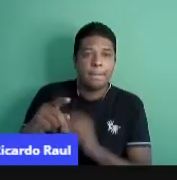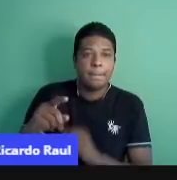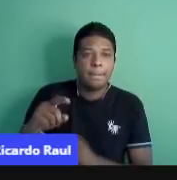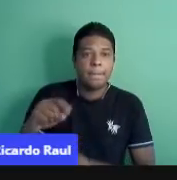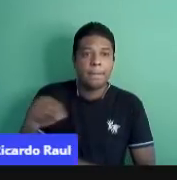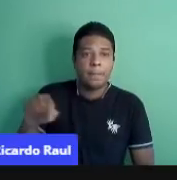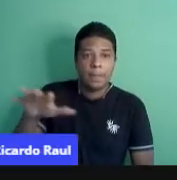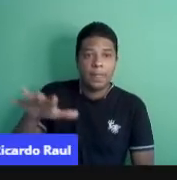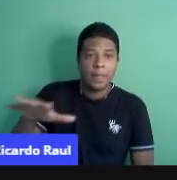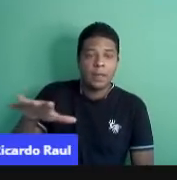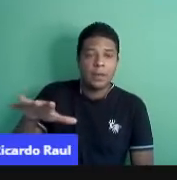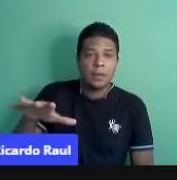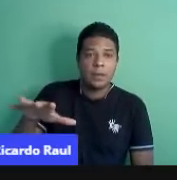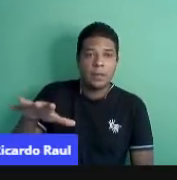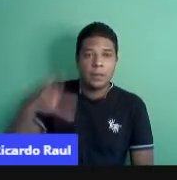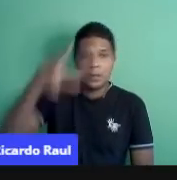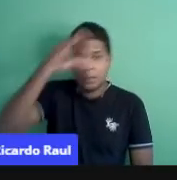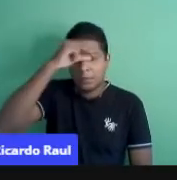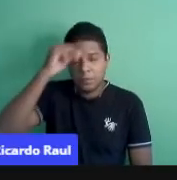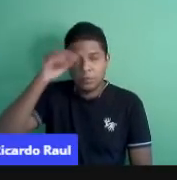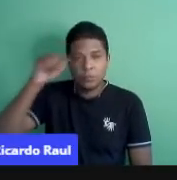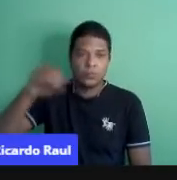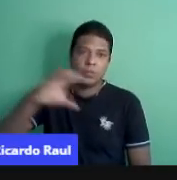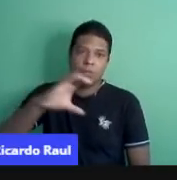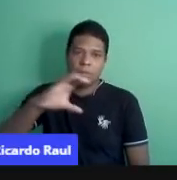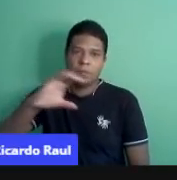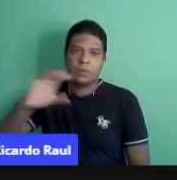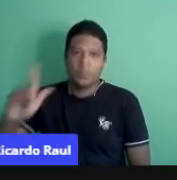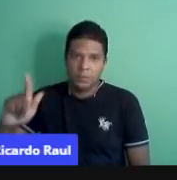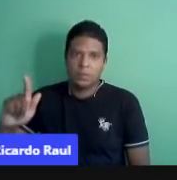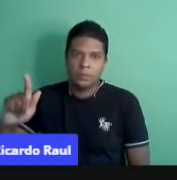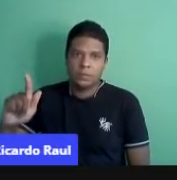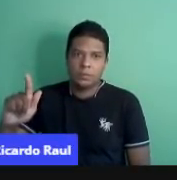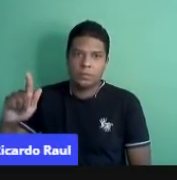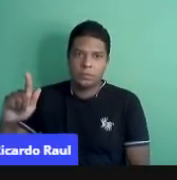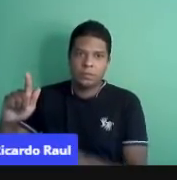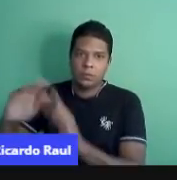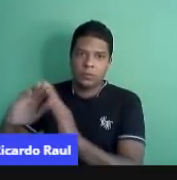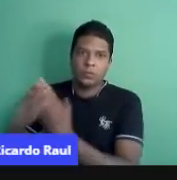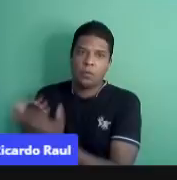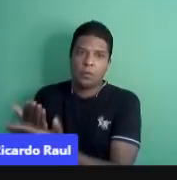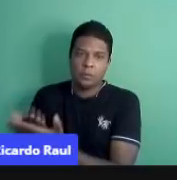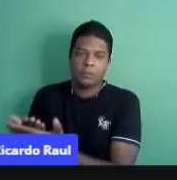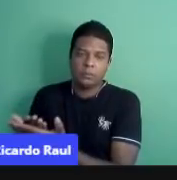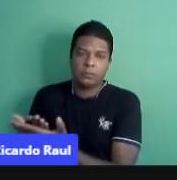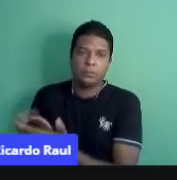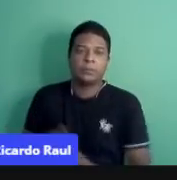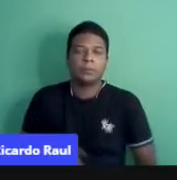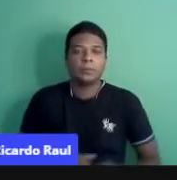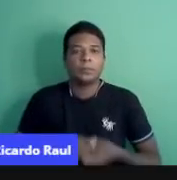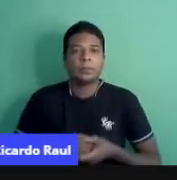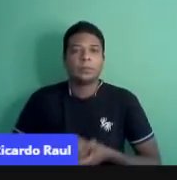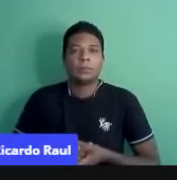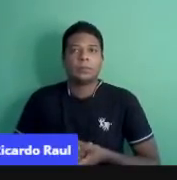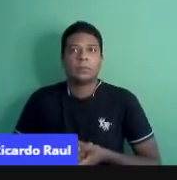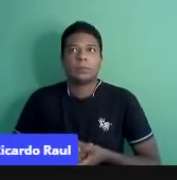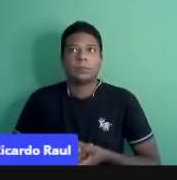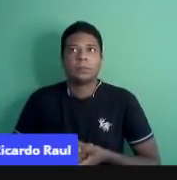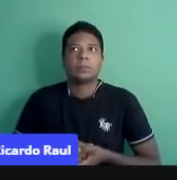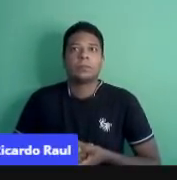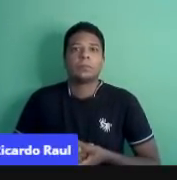rede municipal aqui de Campo Grande, certo? Próximo, por favor.